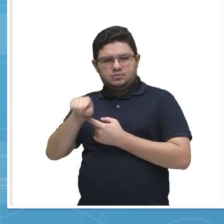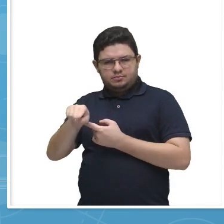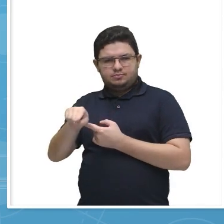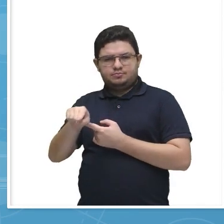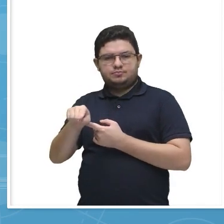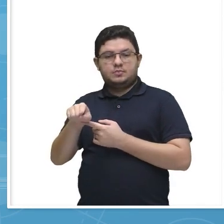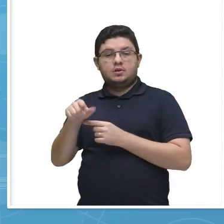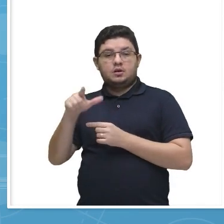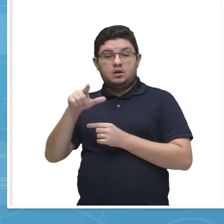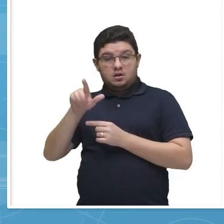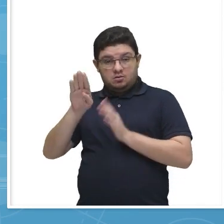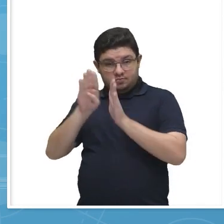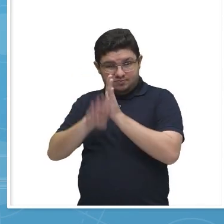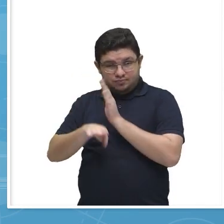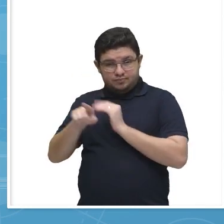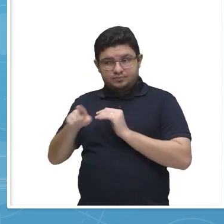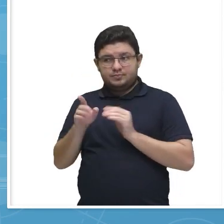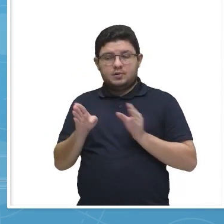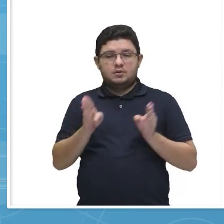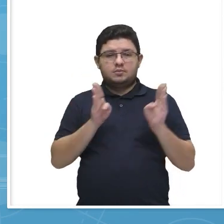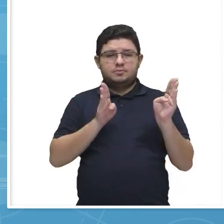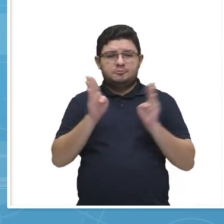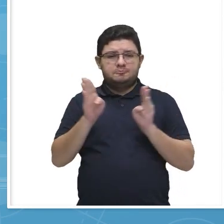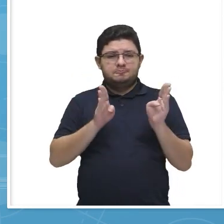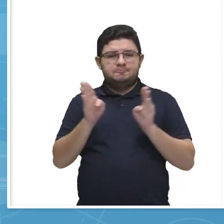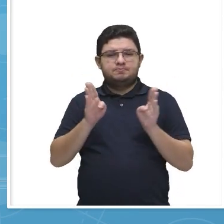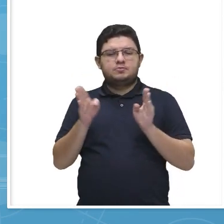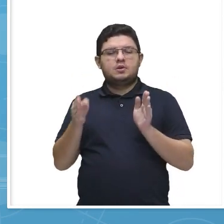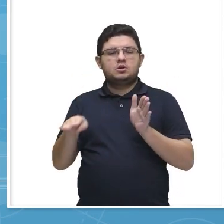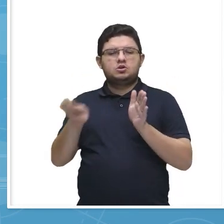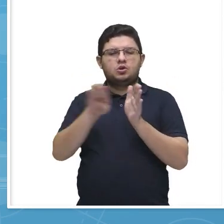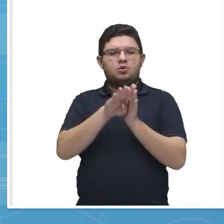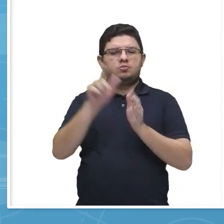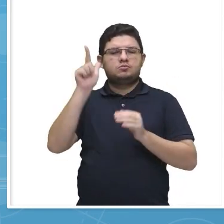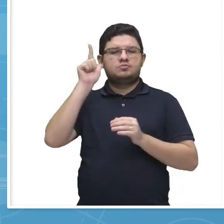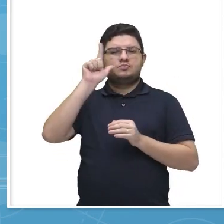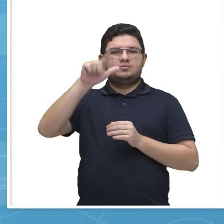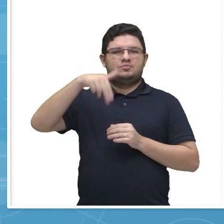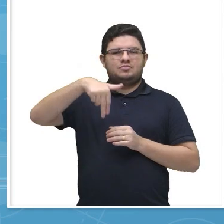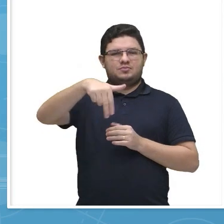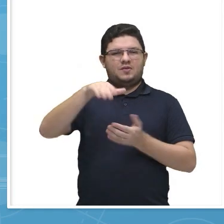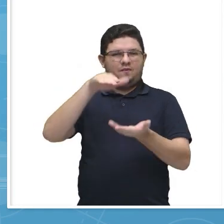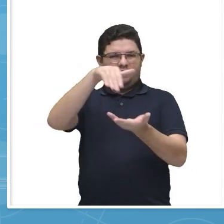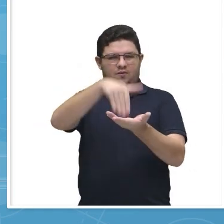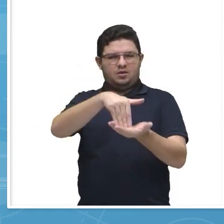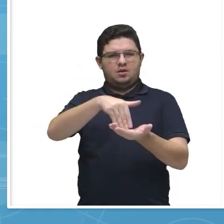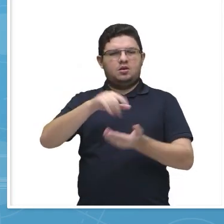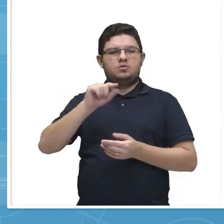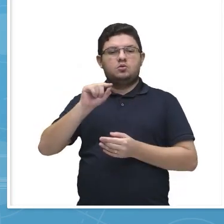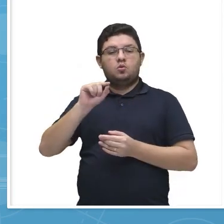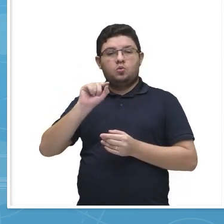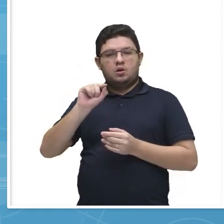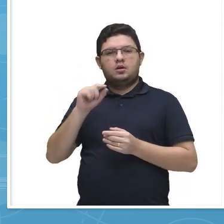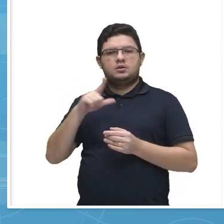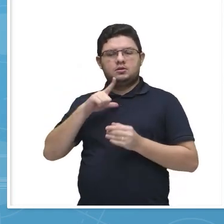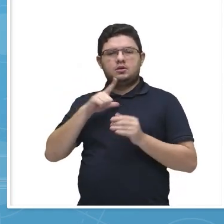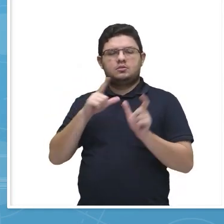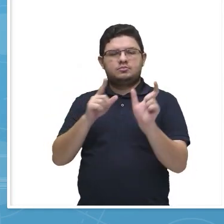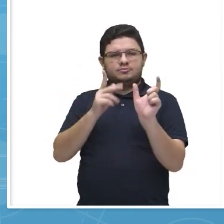que eu tenho um verbo, certo? Chegou. E eu tenho também a palavra